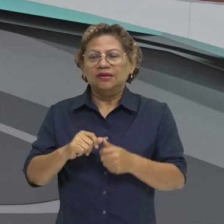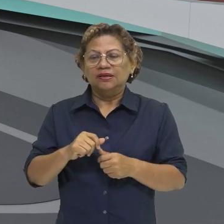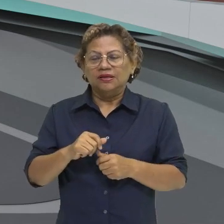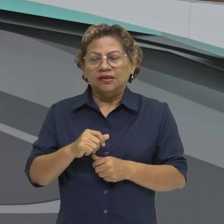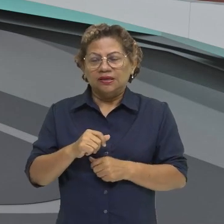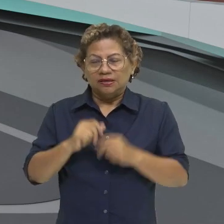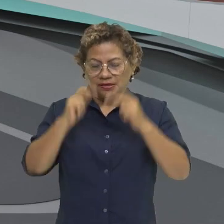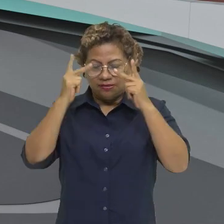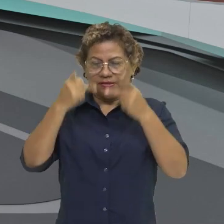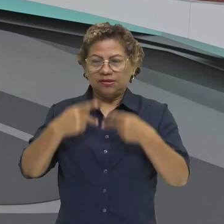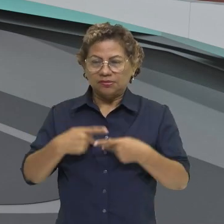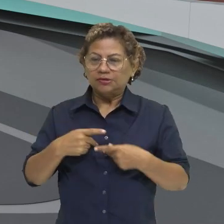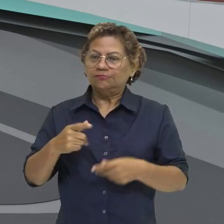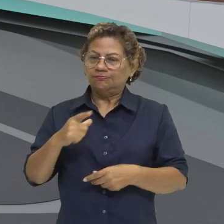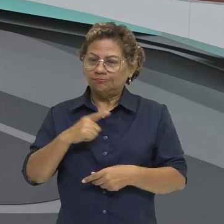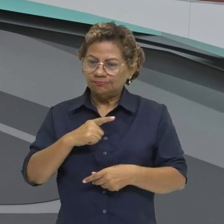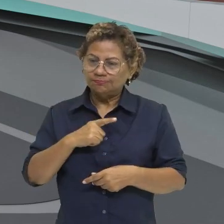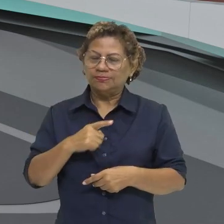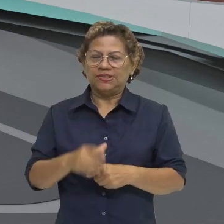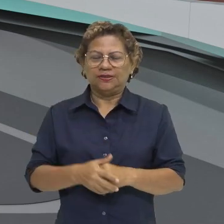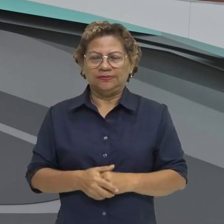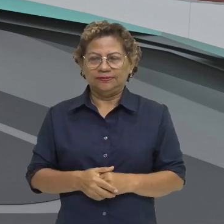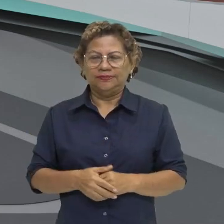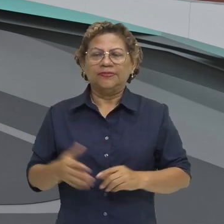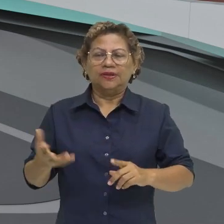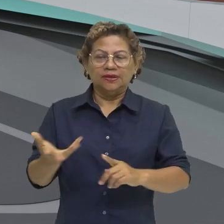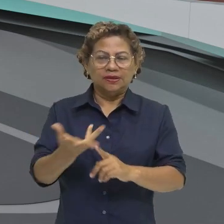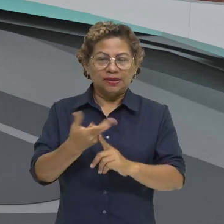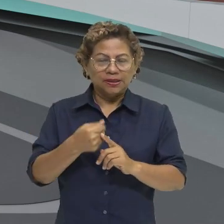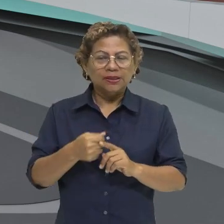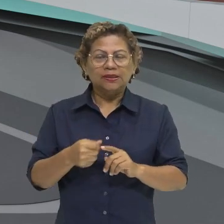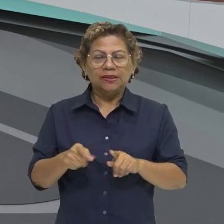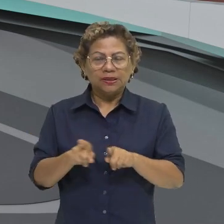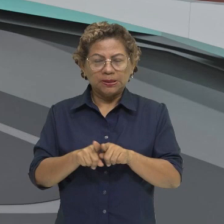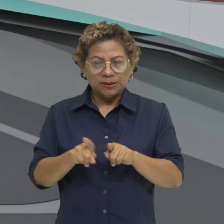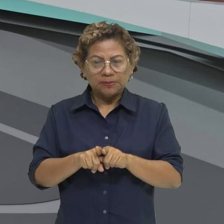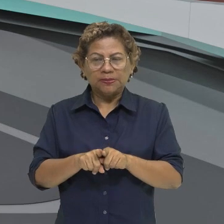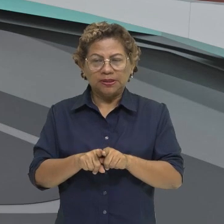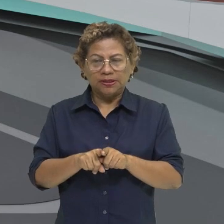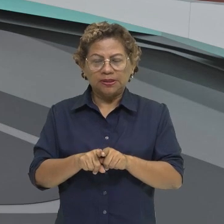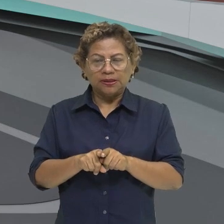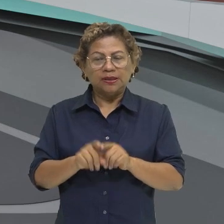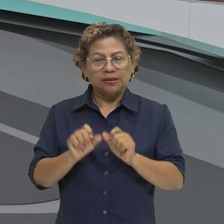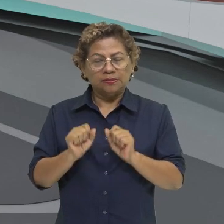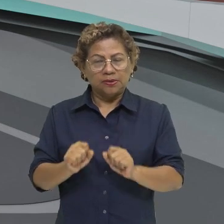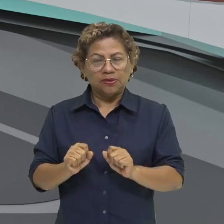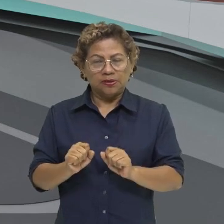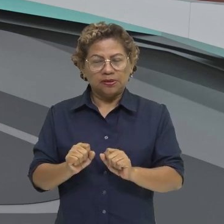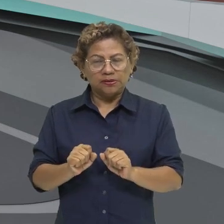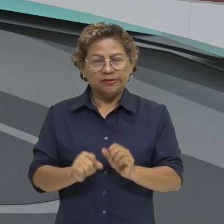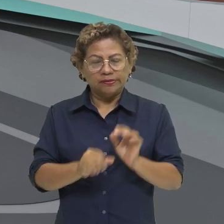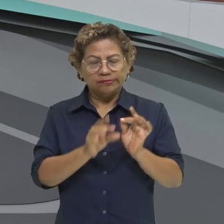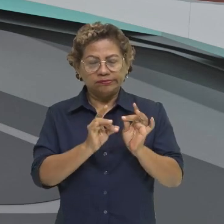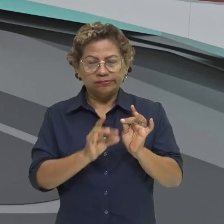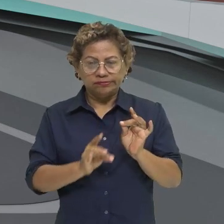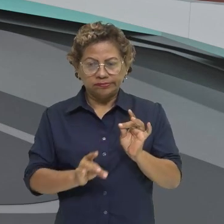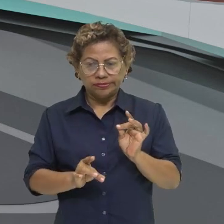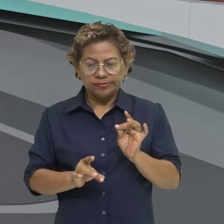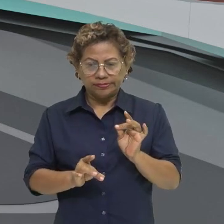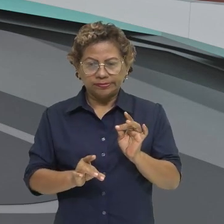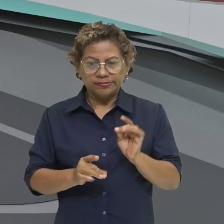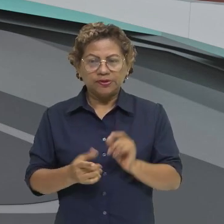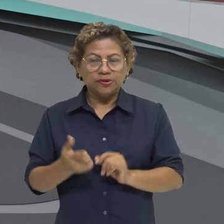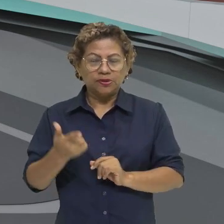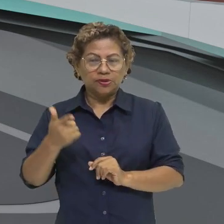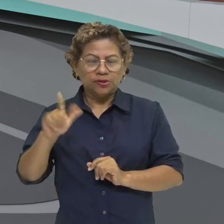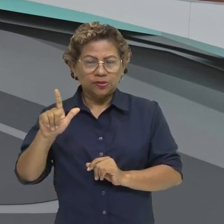emitir, pode expressar. E a arte, ela pode ser definida ainda, gente, é uma outra concepção